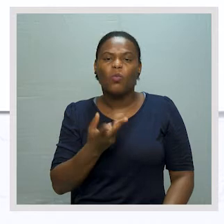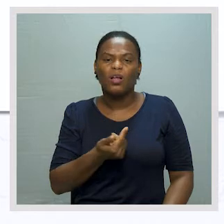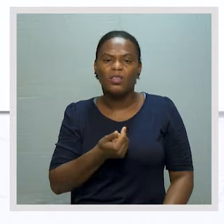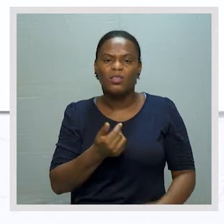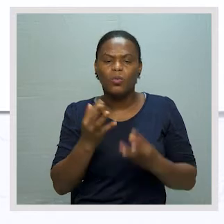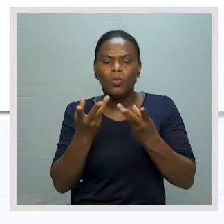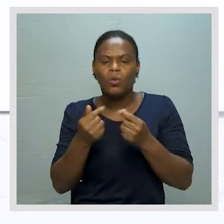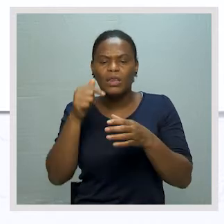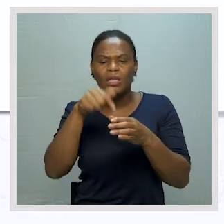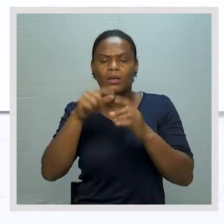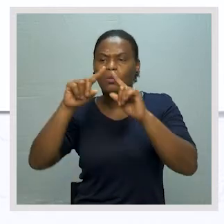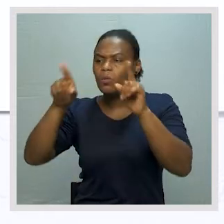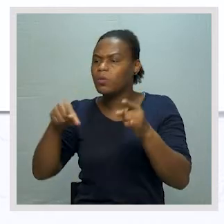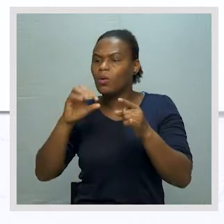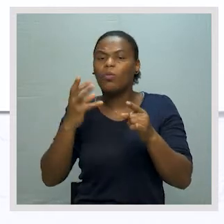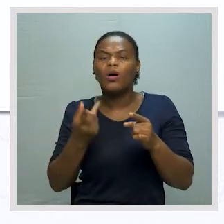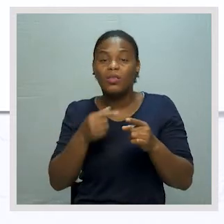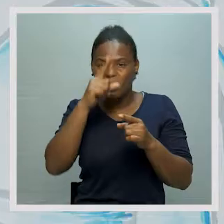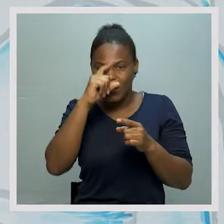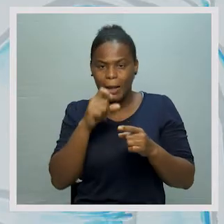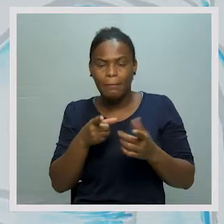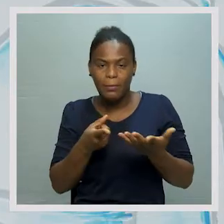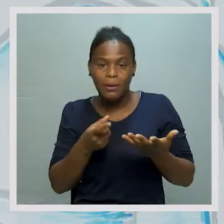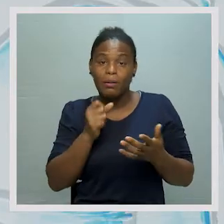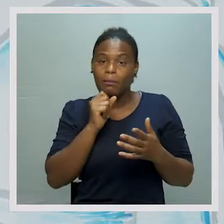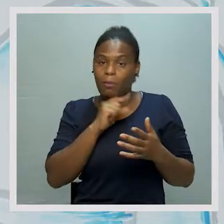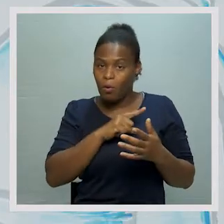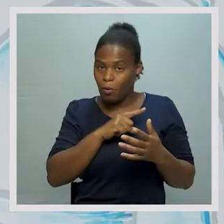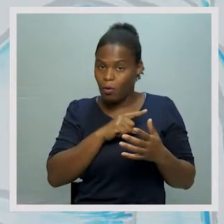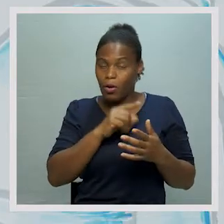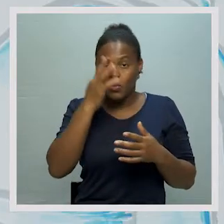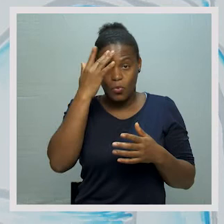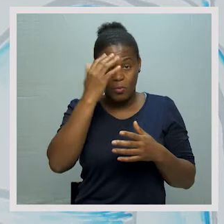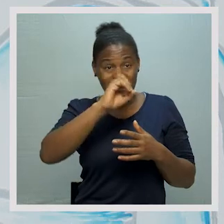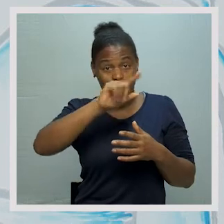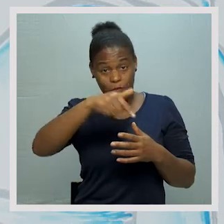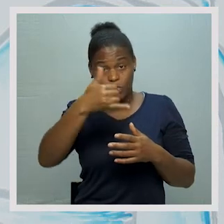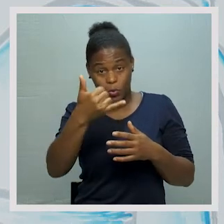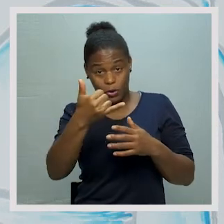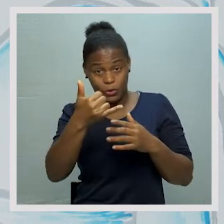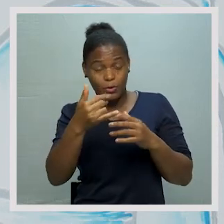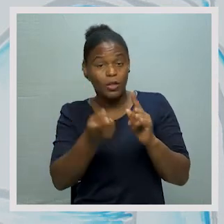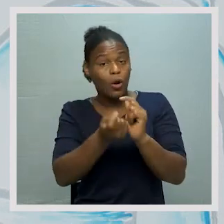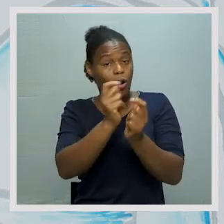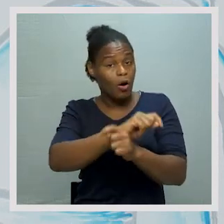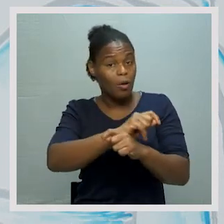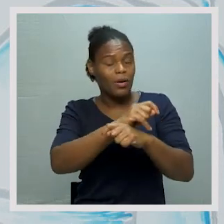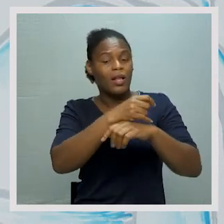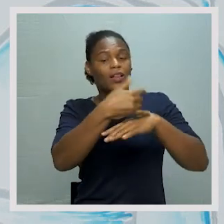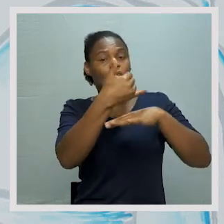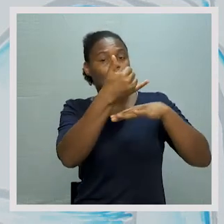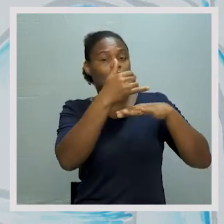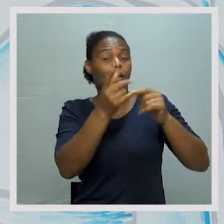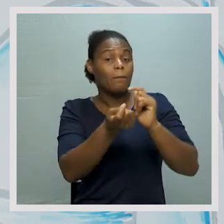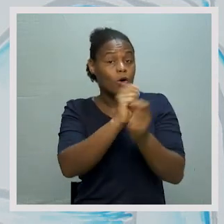o cálculo que está dentro do parênteses? Estão a lembrar? Podemos apanhar o número decimal 0,2 e transformar na